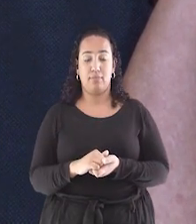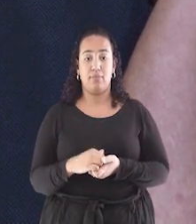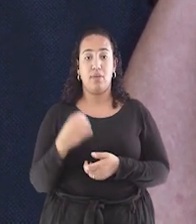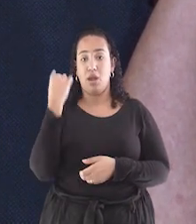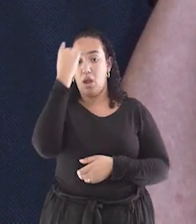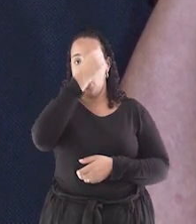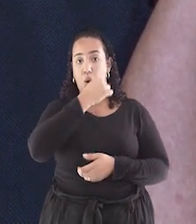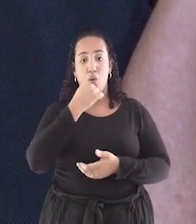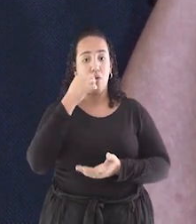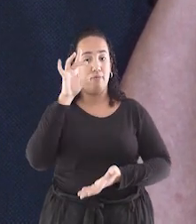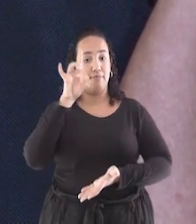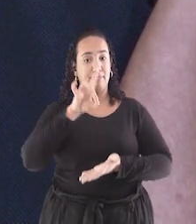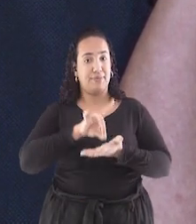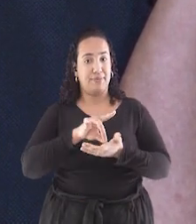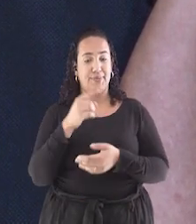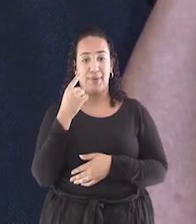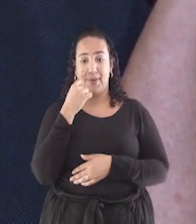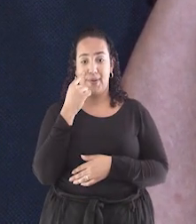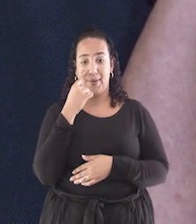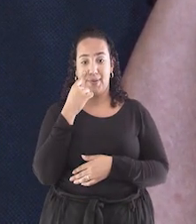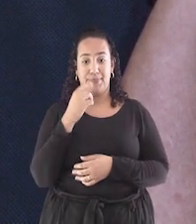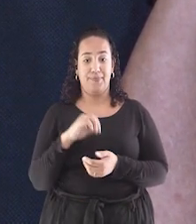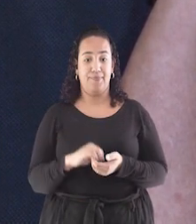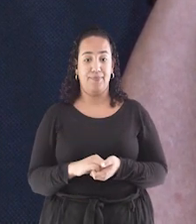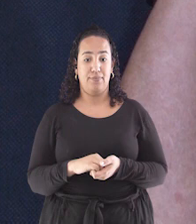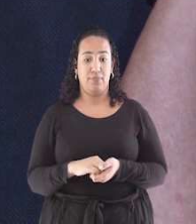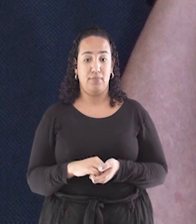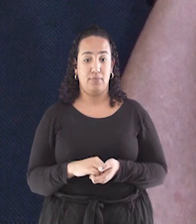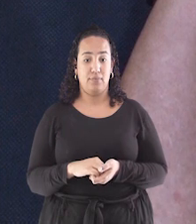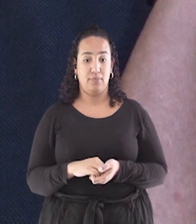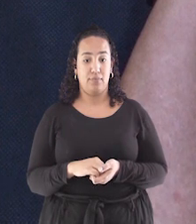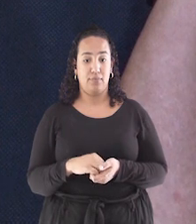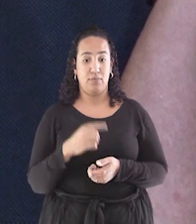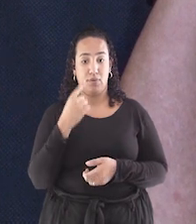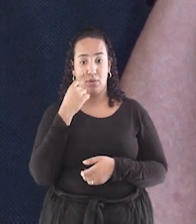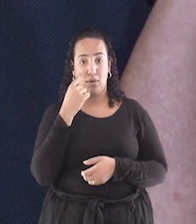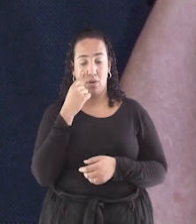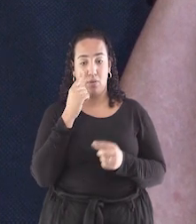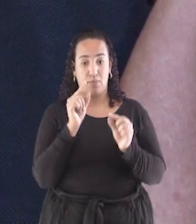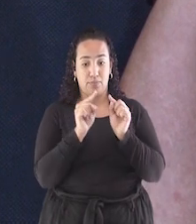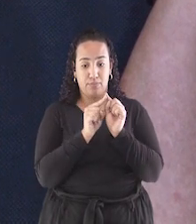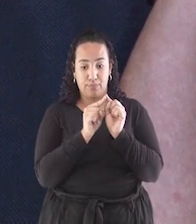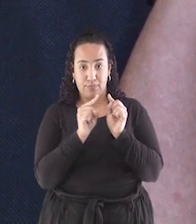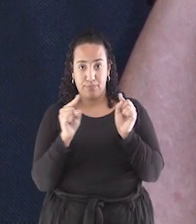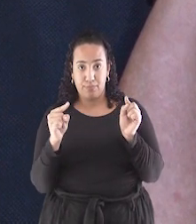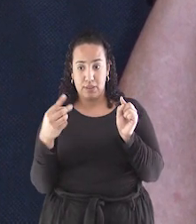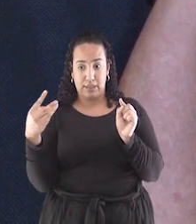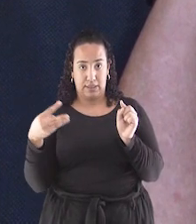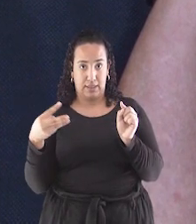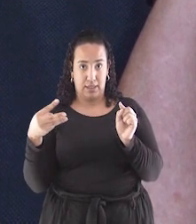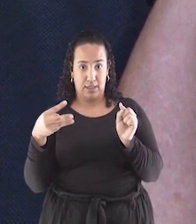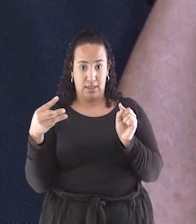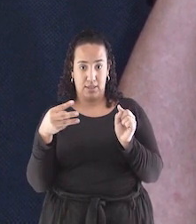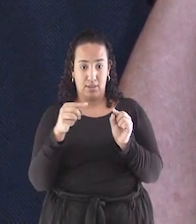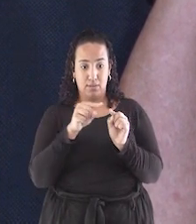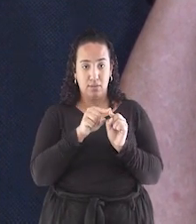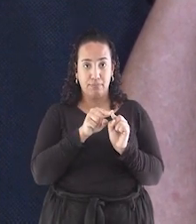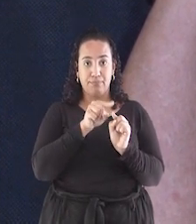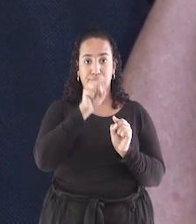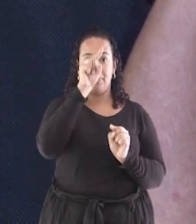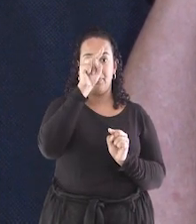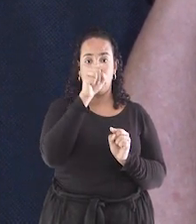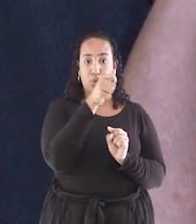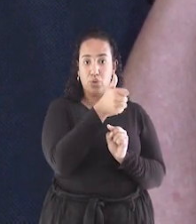é exata. No caso aqui, as horas está marcada o 3, o ponteiro pequeno das horas está no 3,